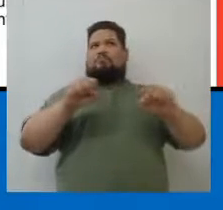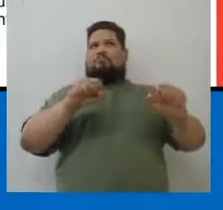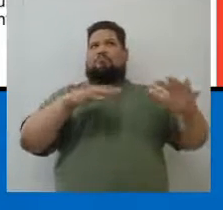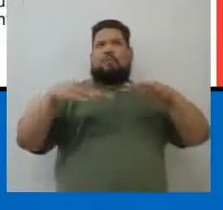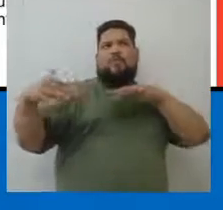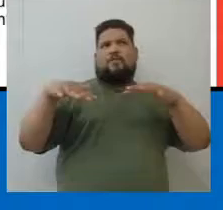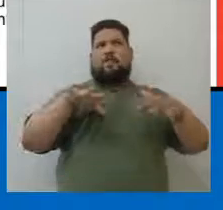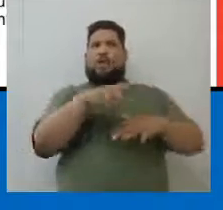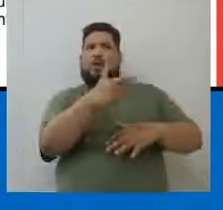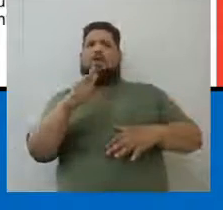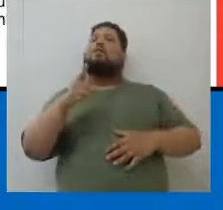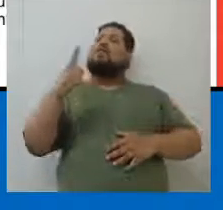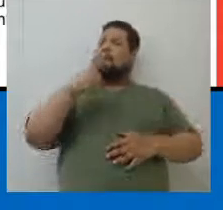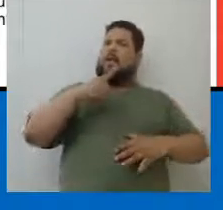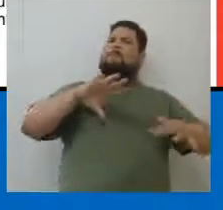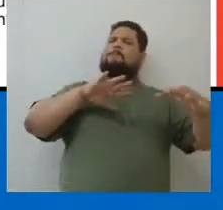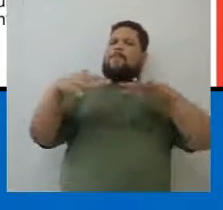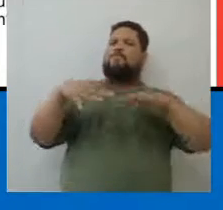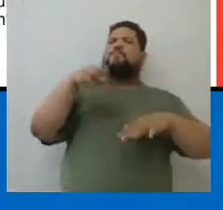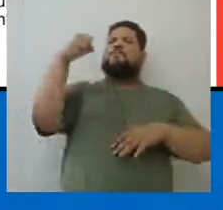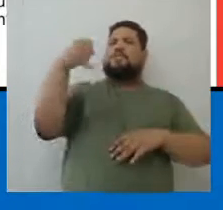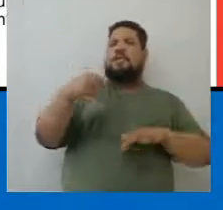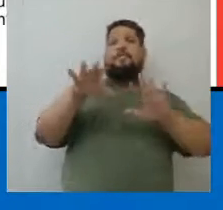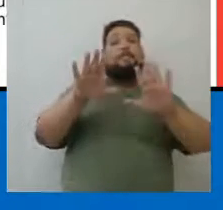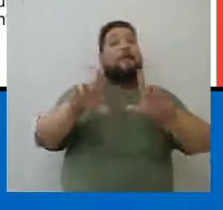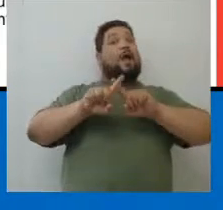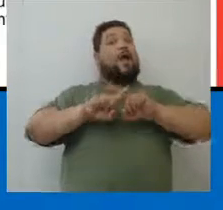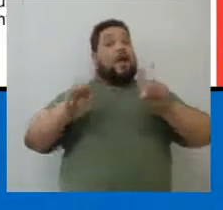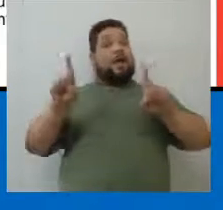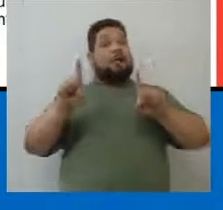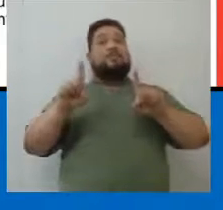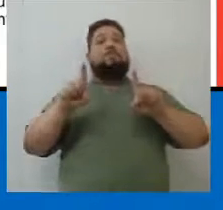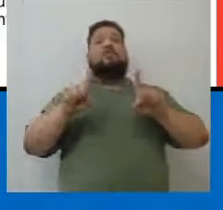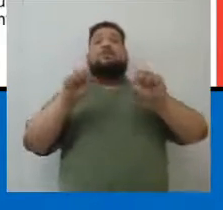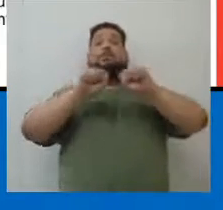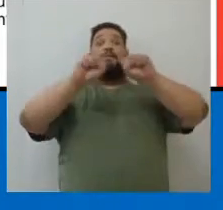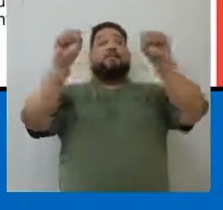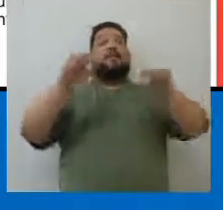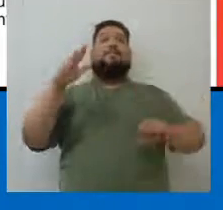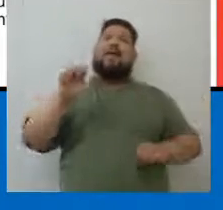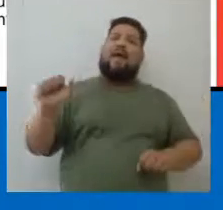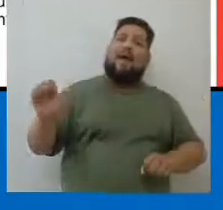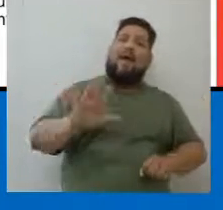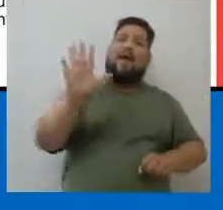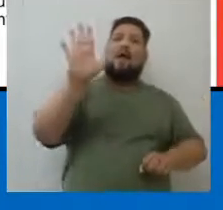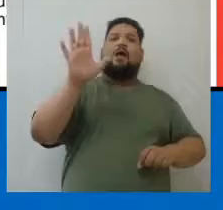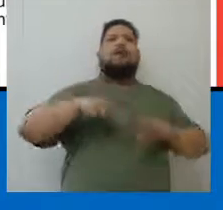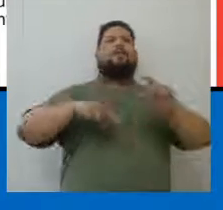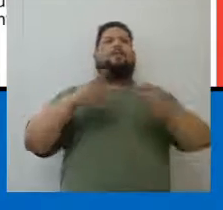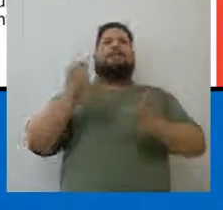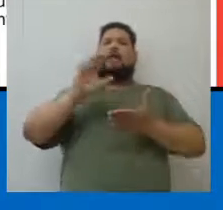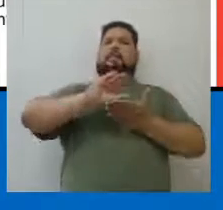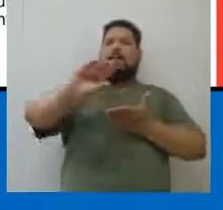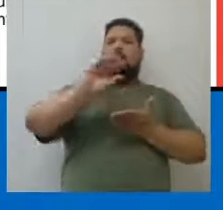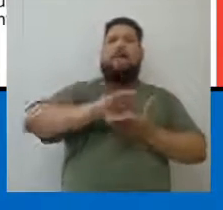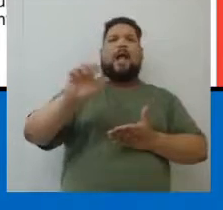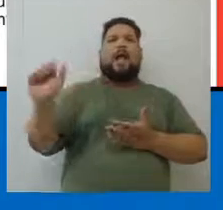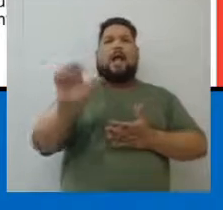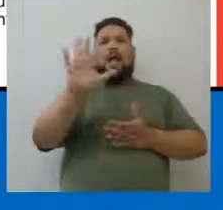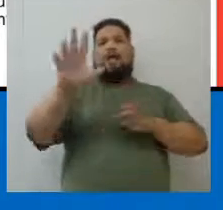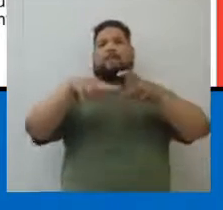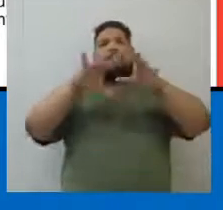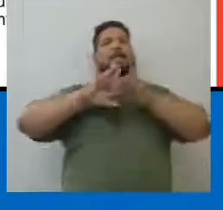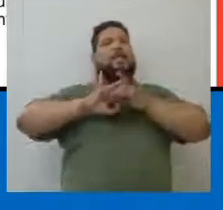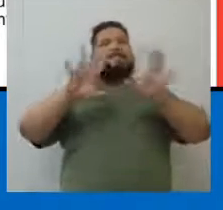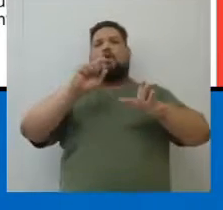Não, movimentavam, né, de fato. Porém, como era um sistema muito caro, eram muitos recursos, não era tão disponível, tá?